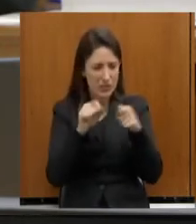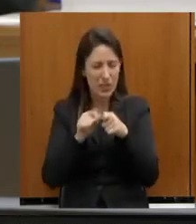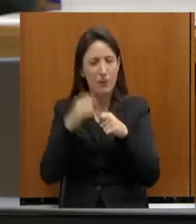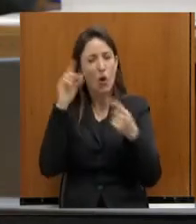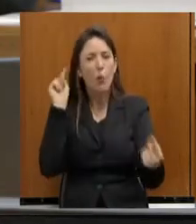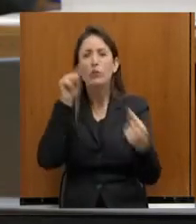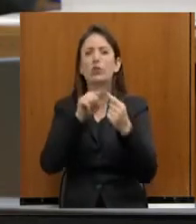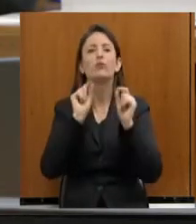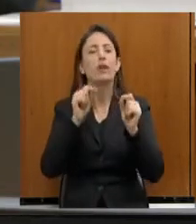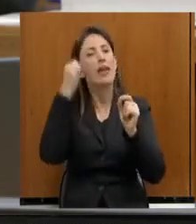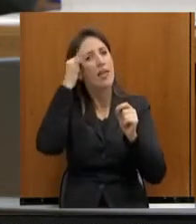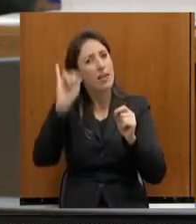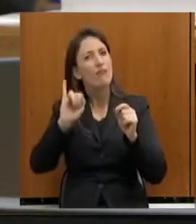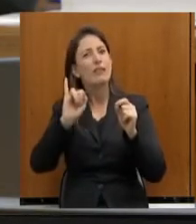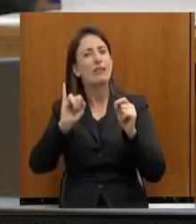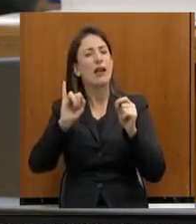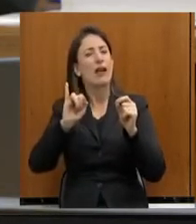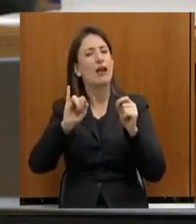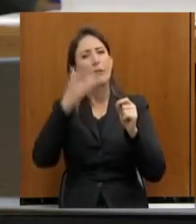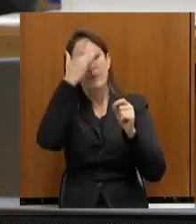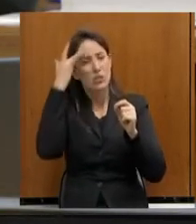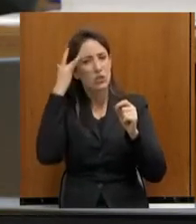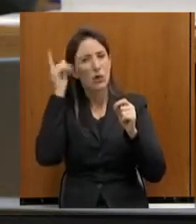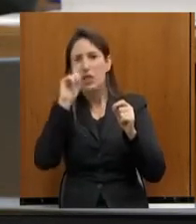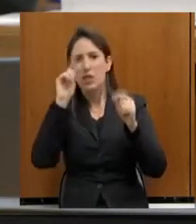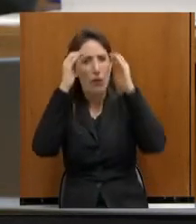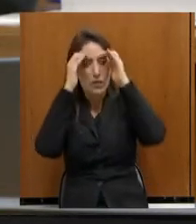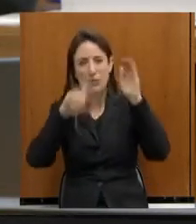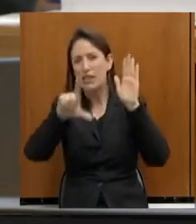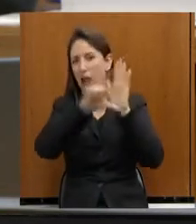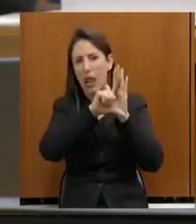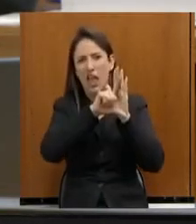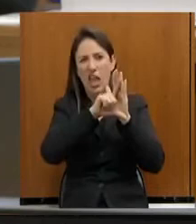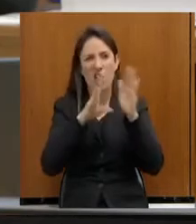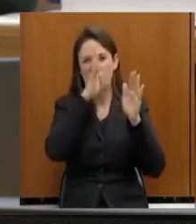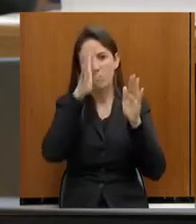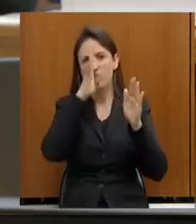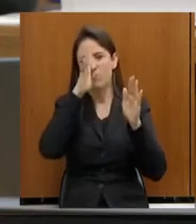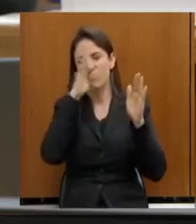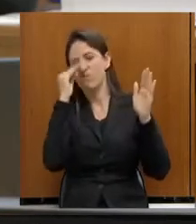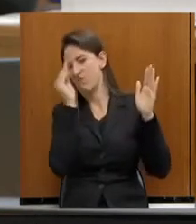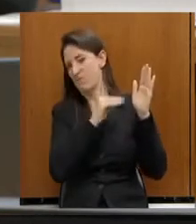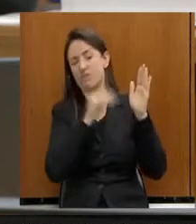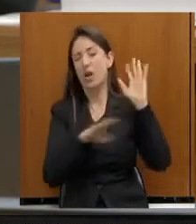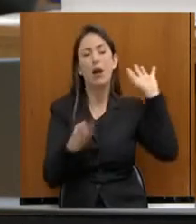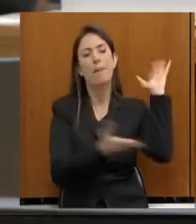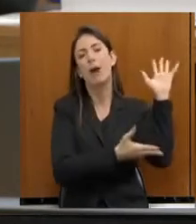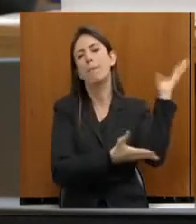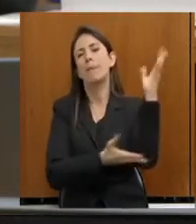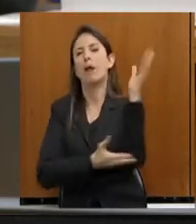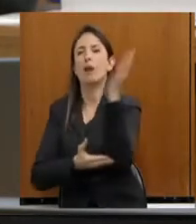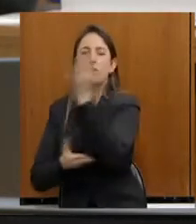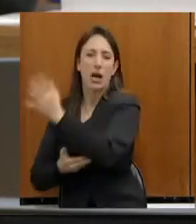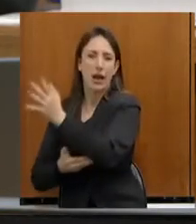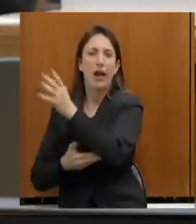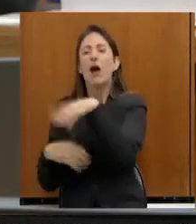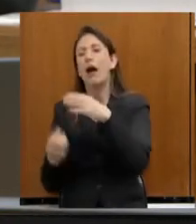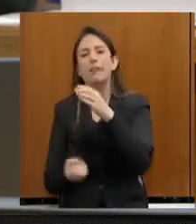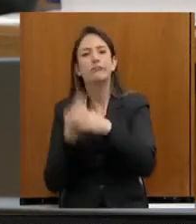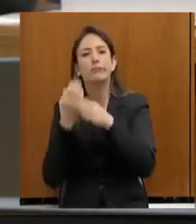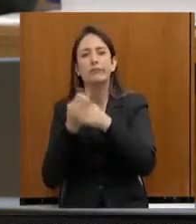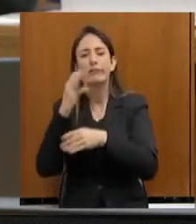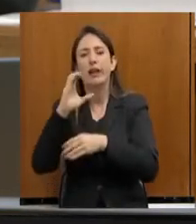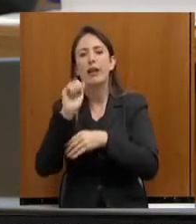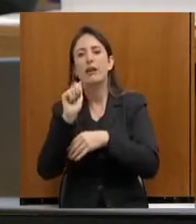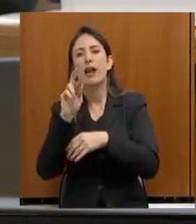é legal no estado e consequentemente a produção de carvão a partir de origem de Floresta Nativa